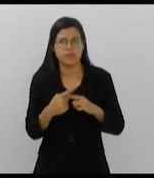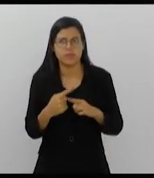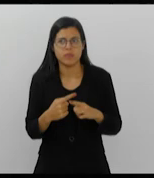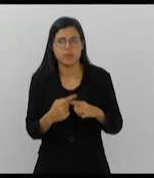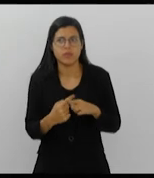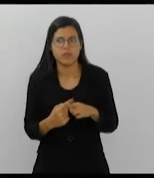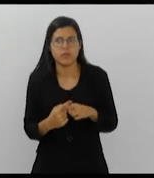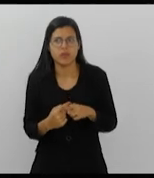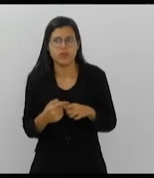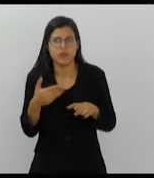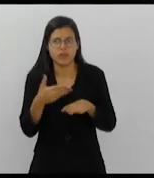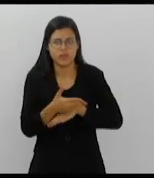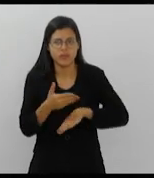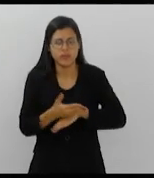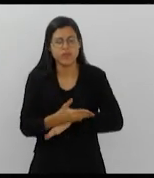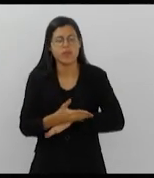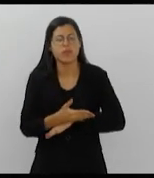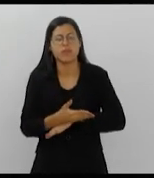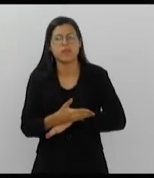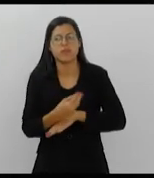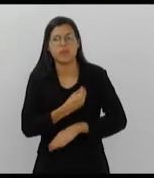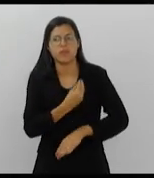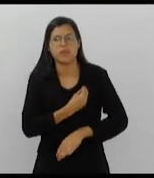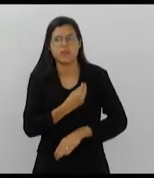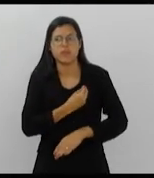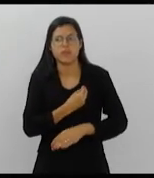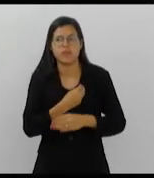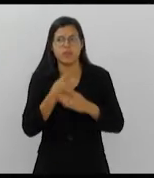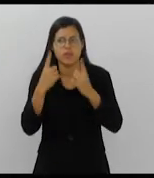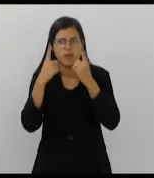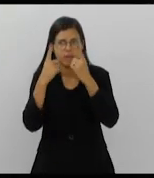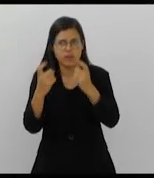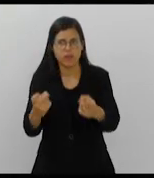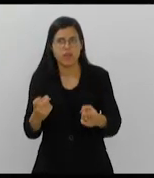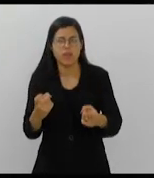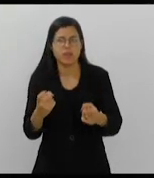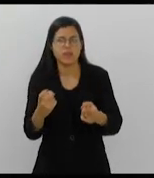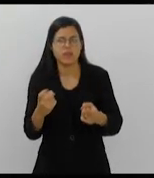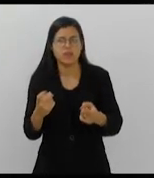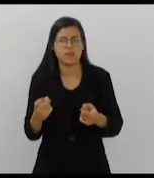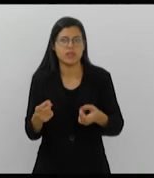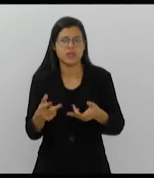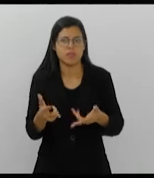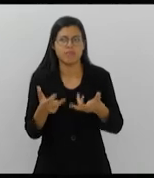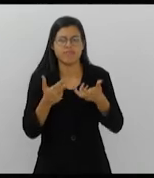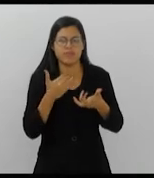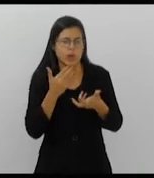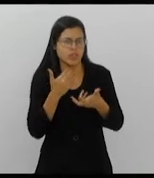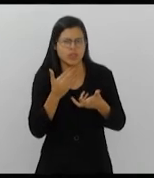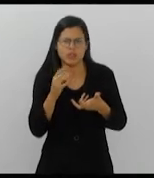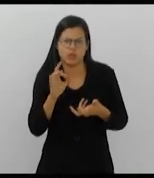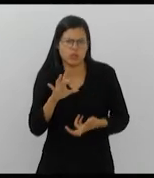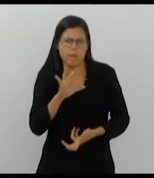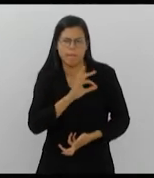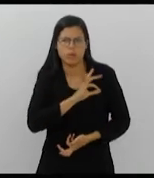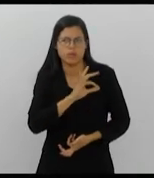convivo com a violência diariamente da minha vara e vejo que não adianta ter só policiais